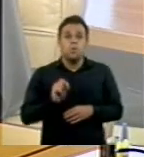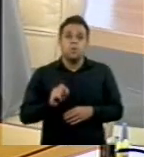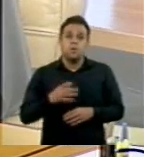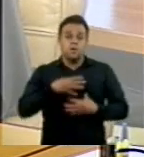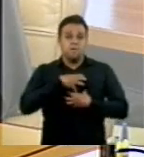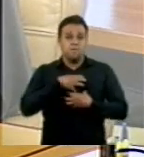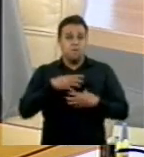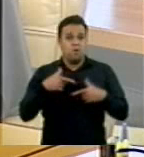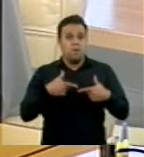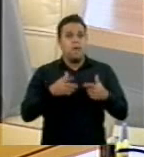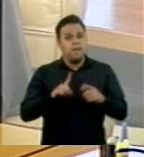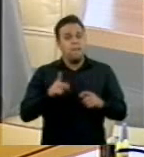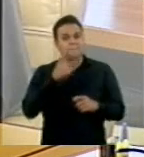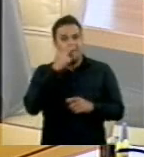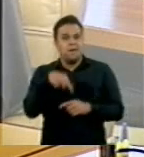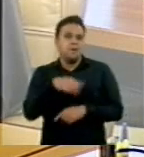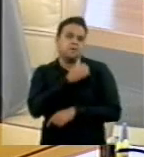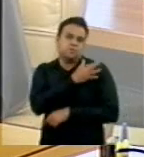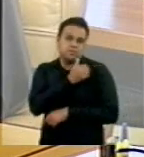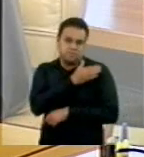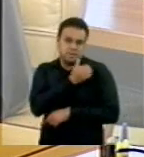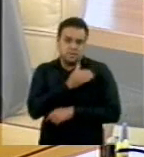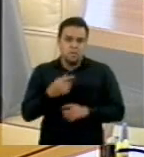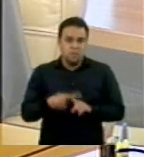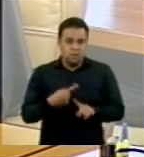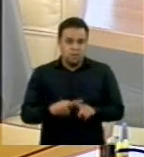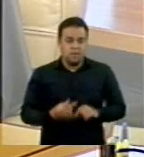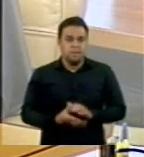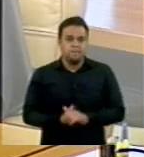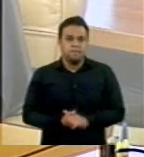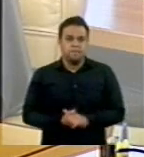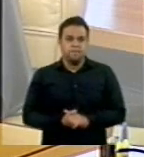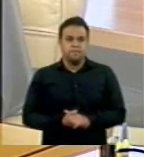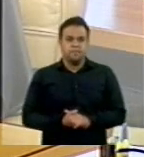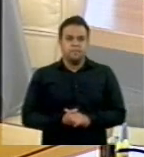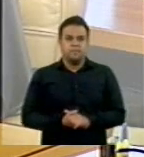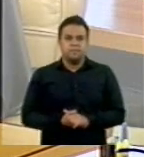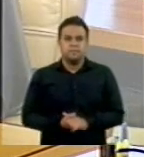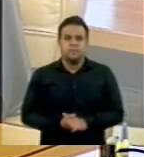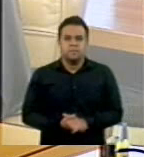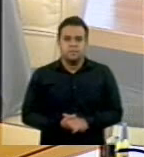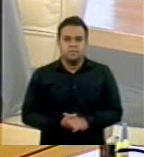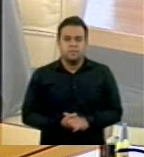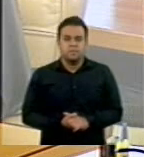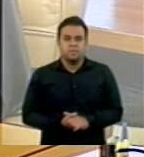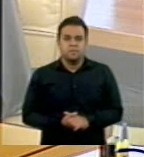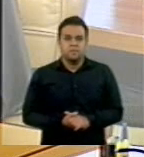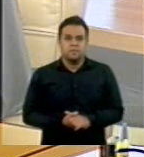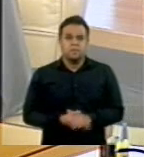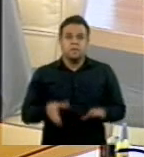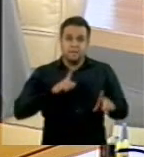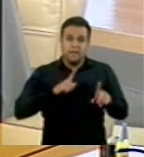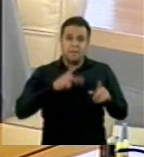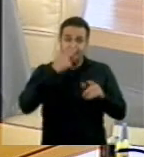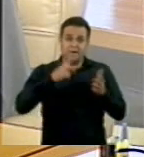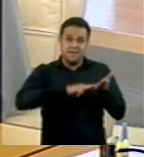em meu ver, em discriminação, pois lança mão de uma interpretação consequencialista